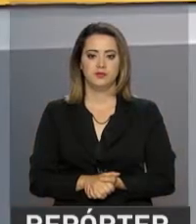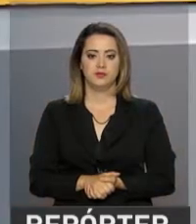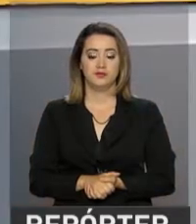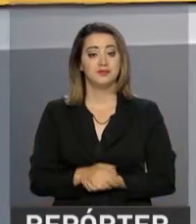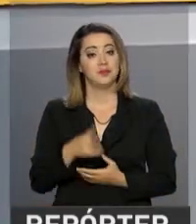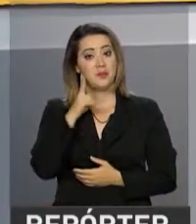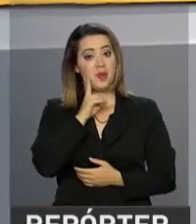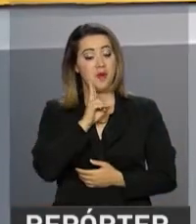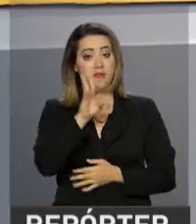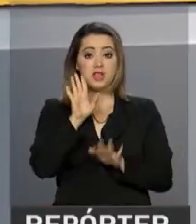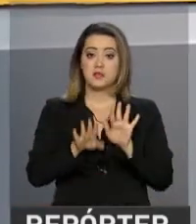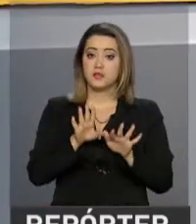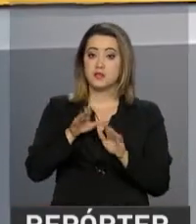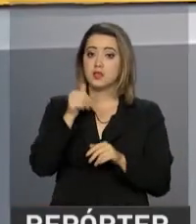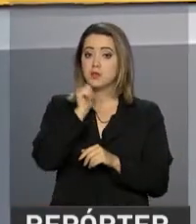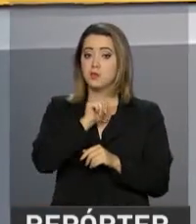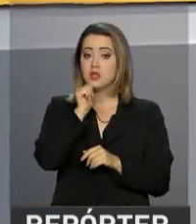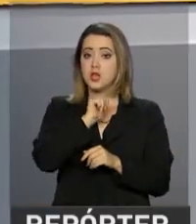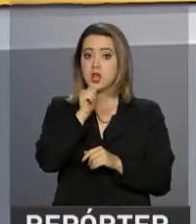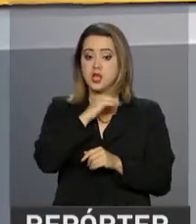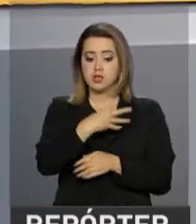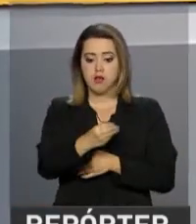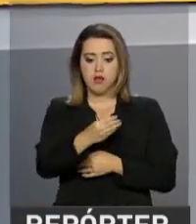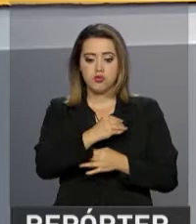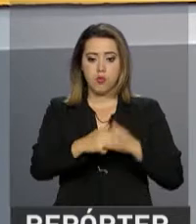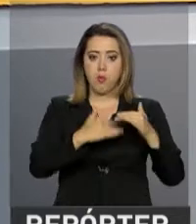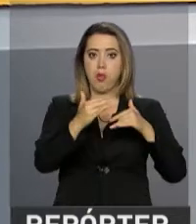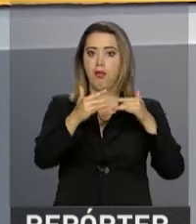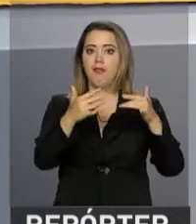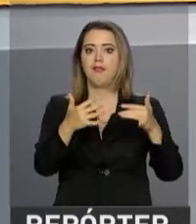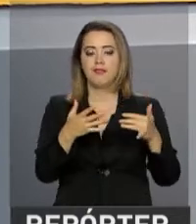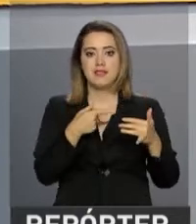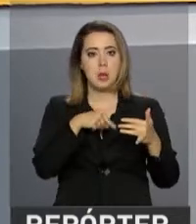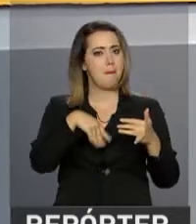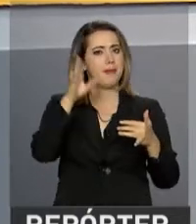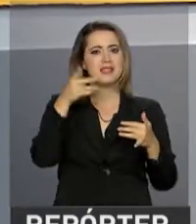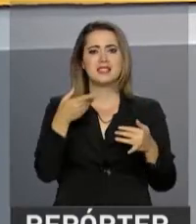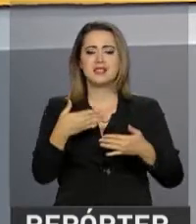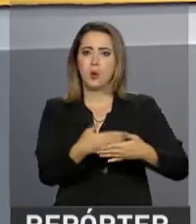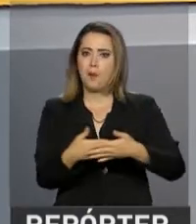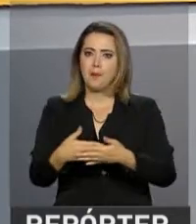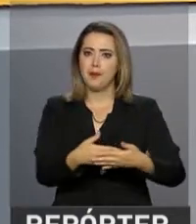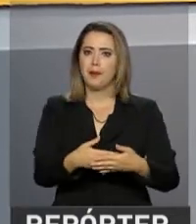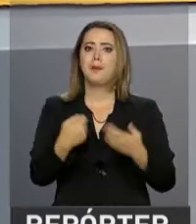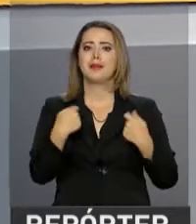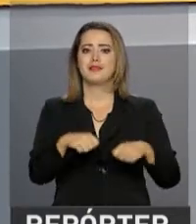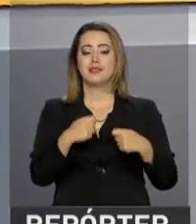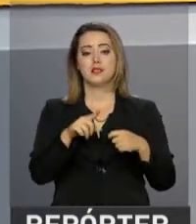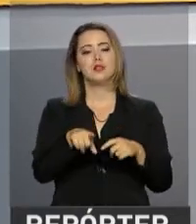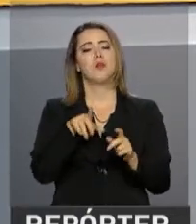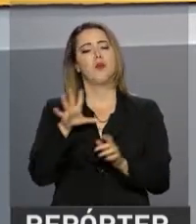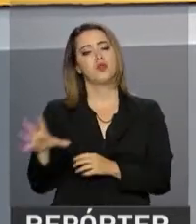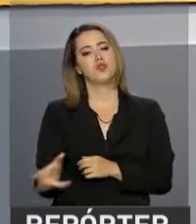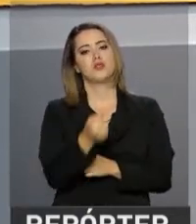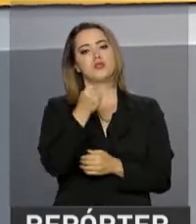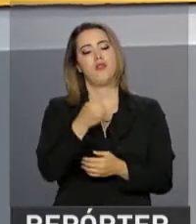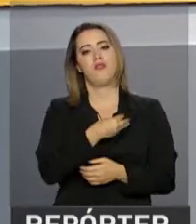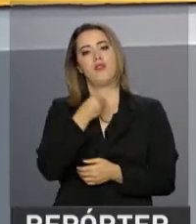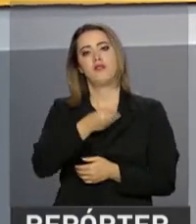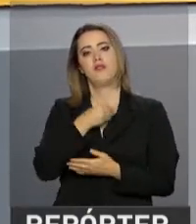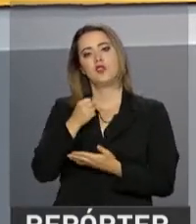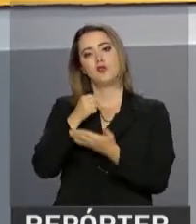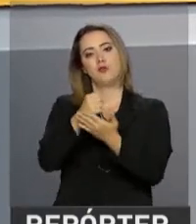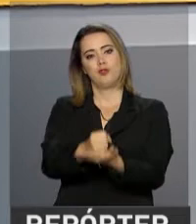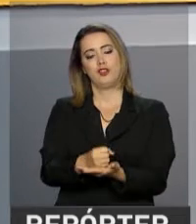E olha só, algumas mulheres produzem um volume de leite além da necessidade do bebê e podem ajudar a salvar vidas doando leite